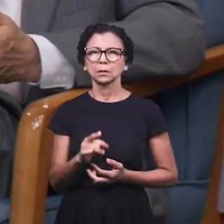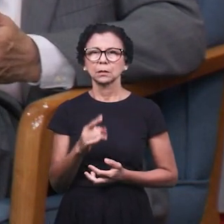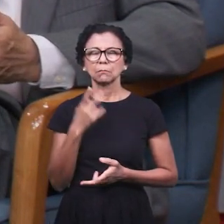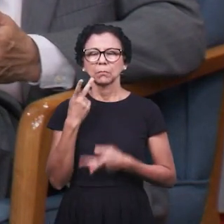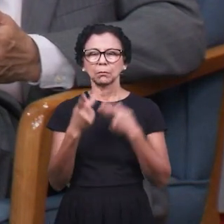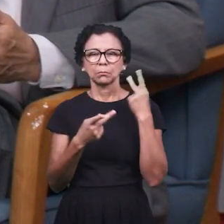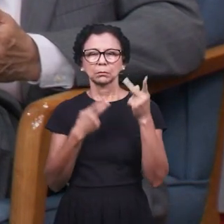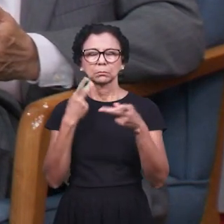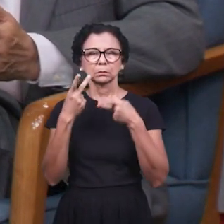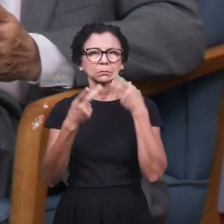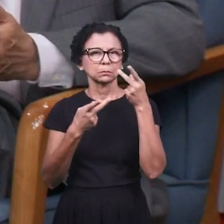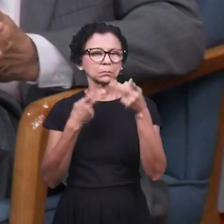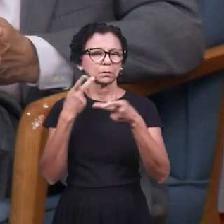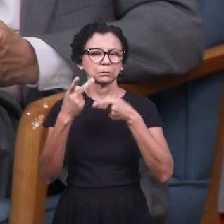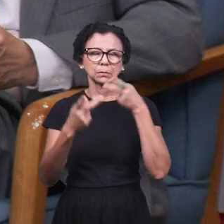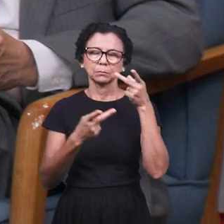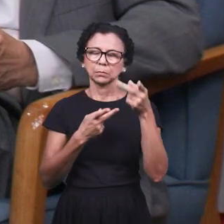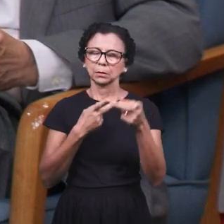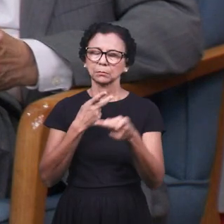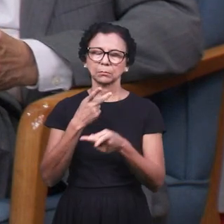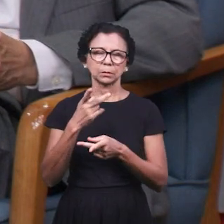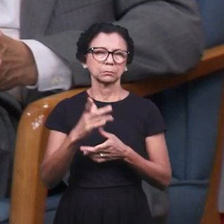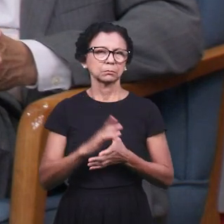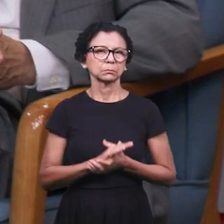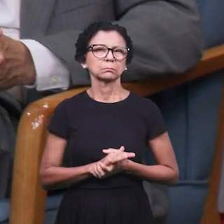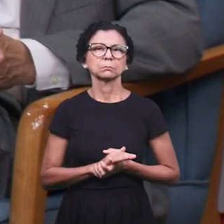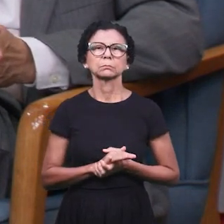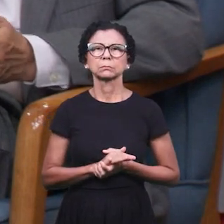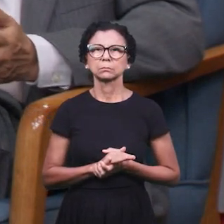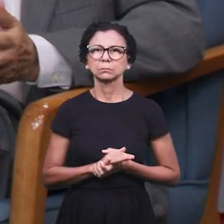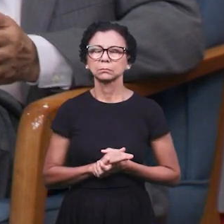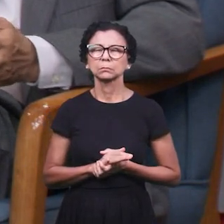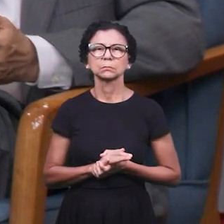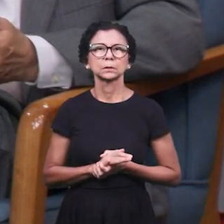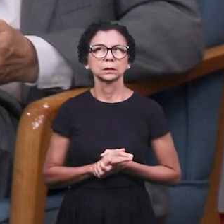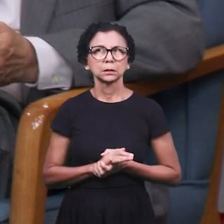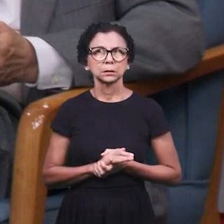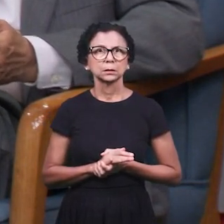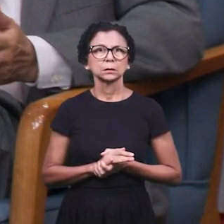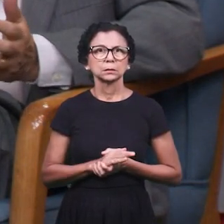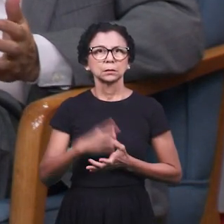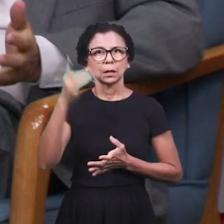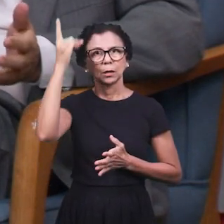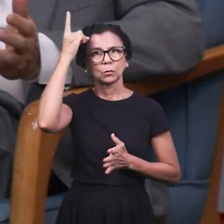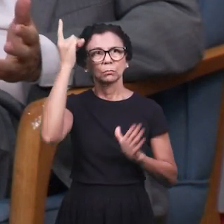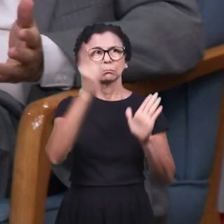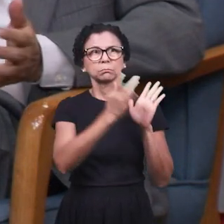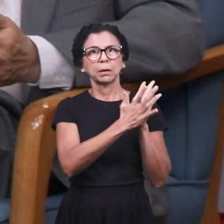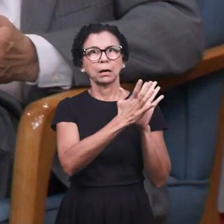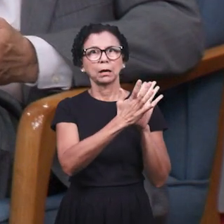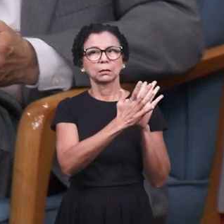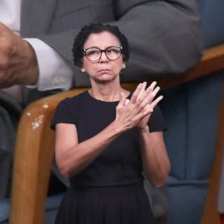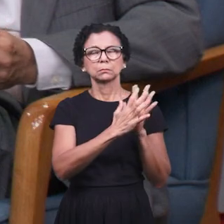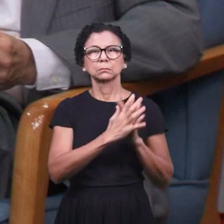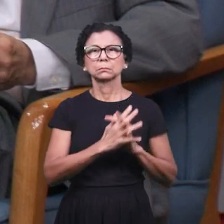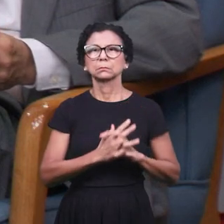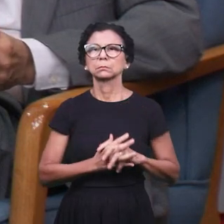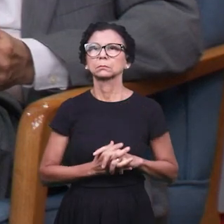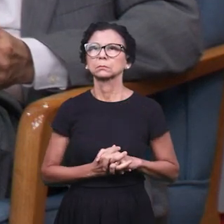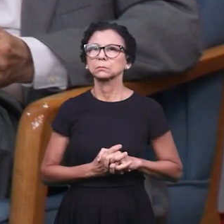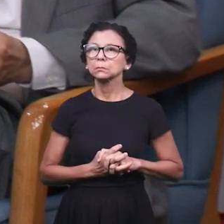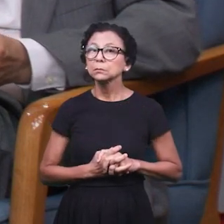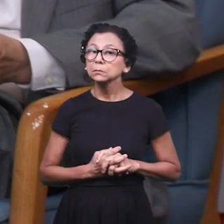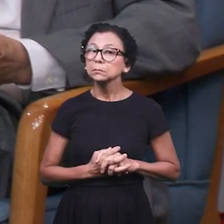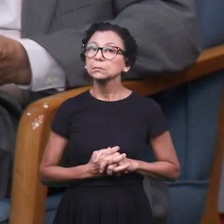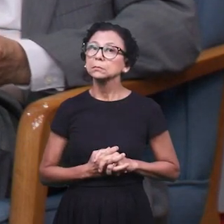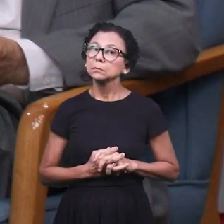não. É um dom que é muito impactante, mas além de ser impactante,